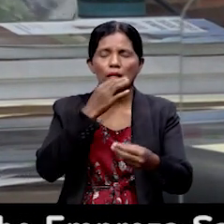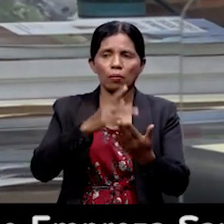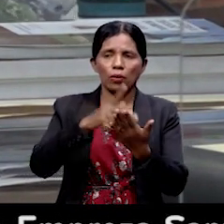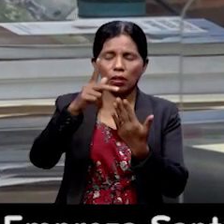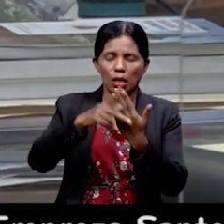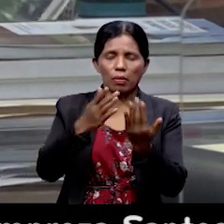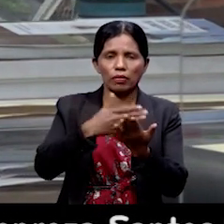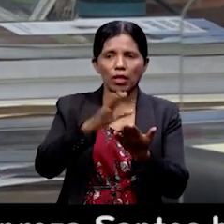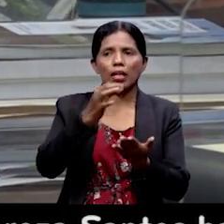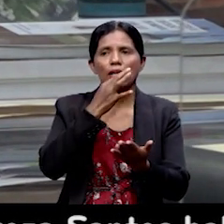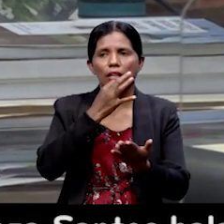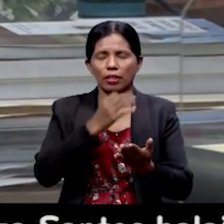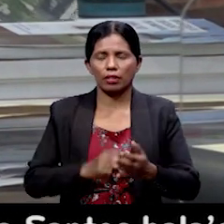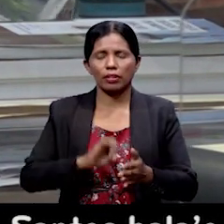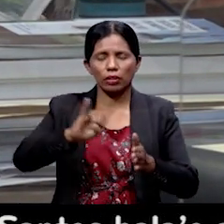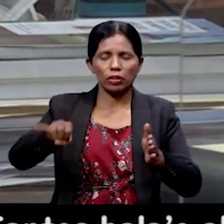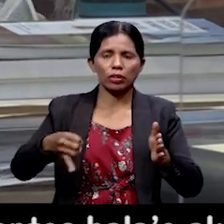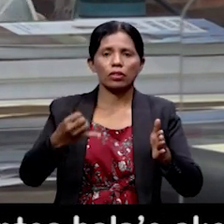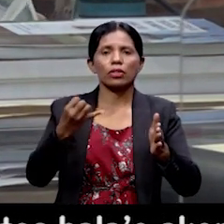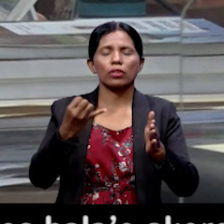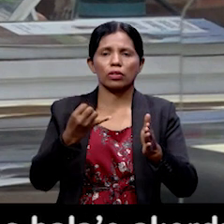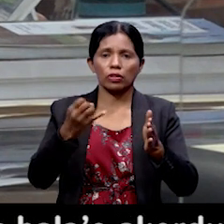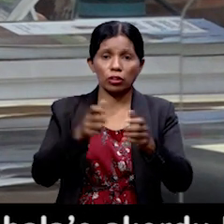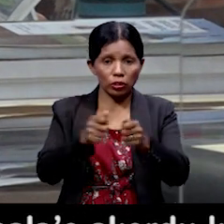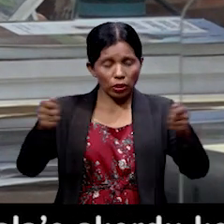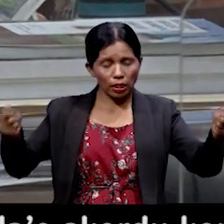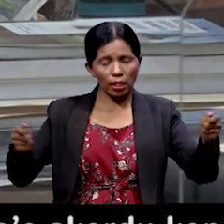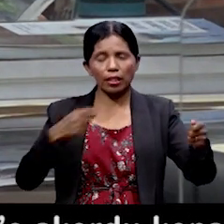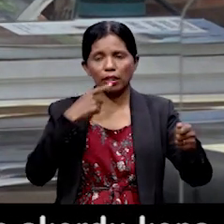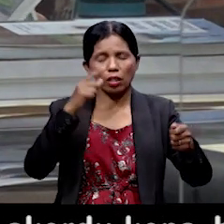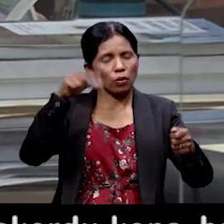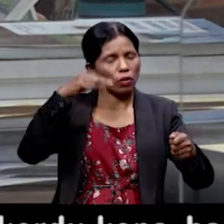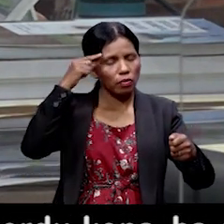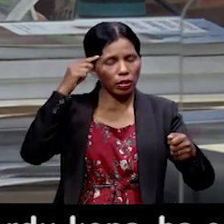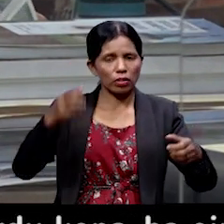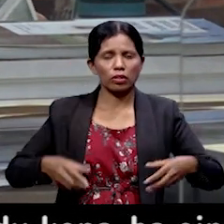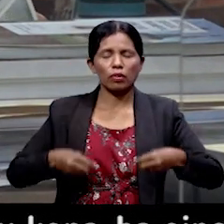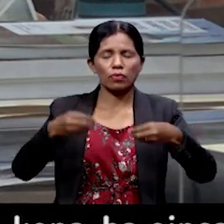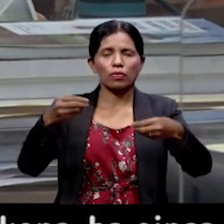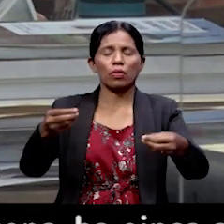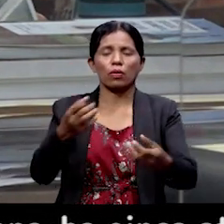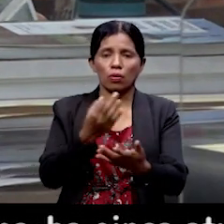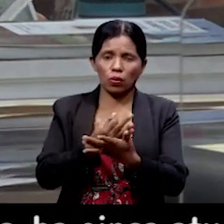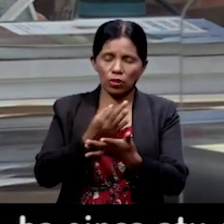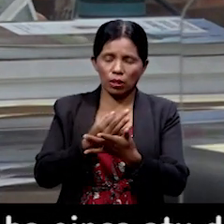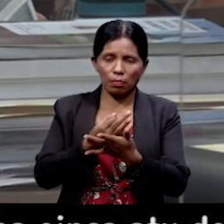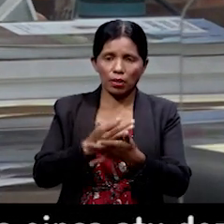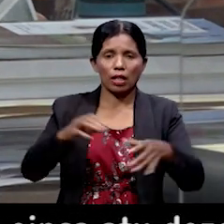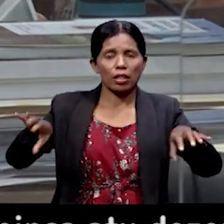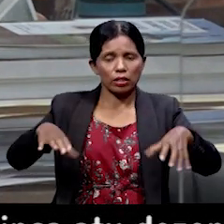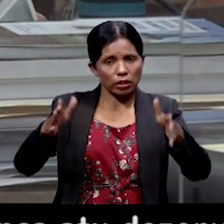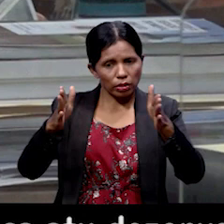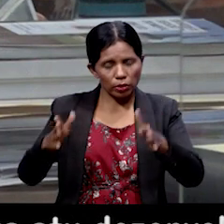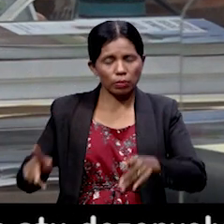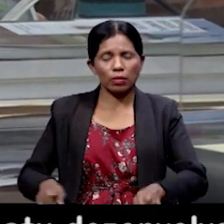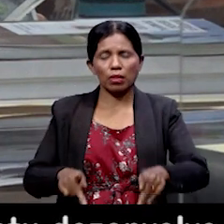hoje, até te gata o governo, sei for, subsídio para funcionário público. Muito bem. Pe povo que